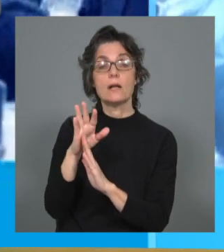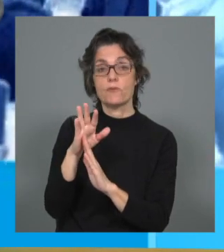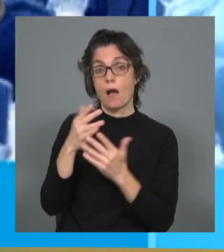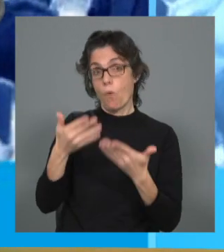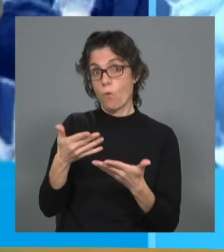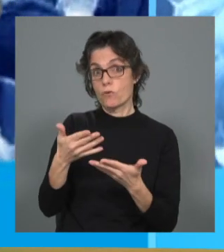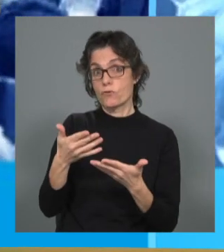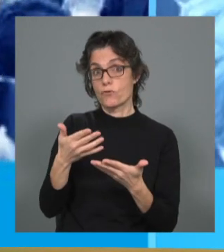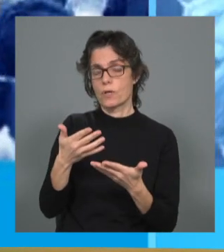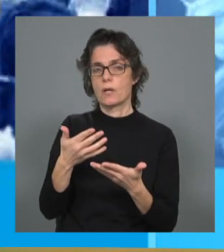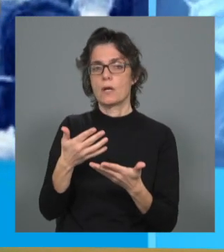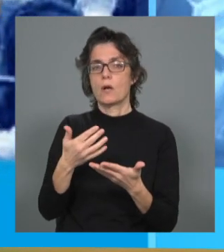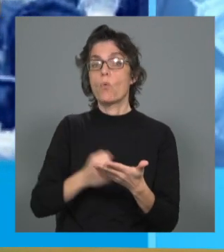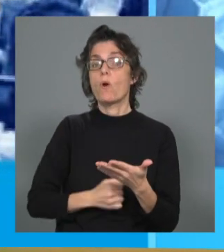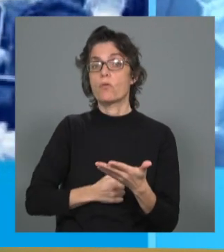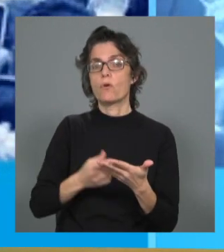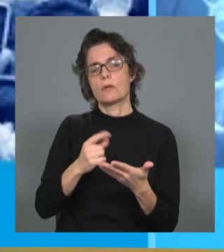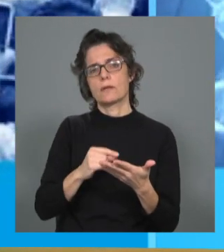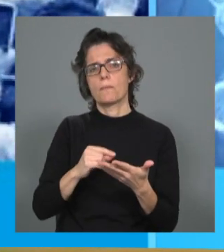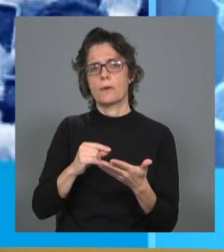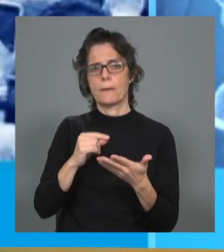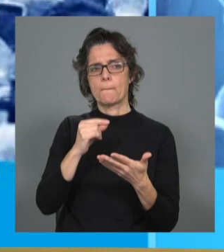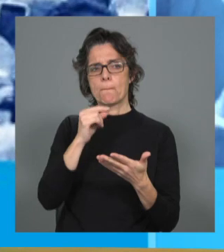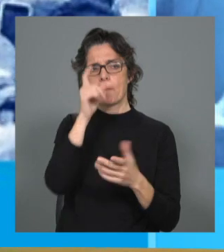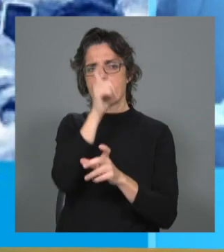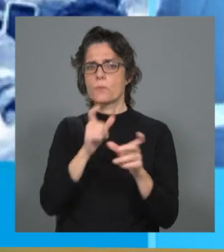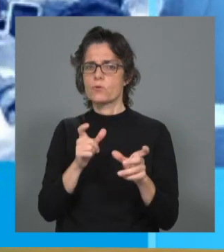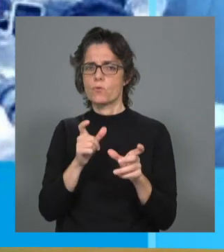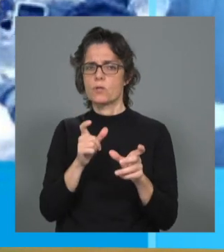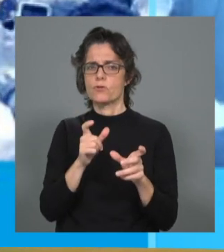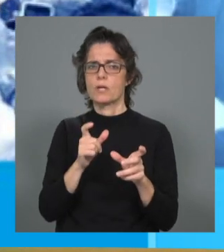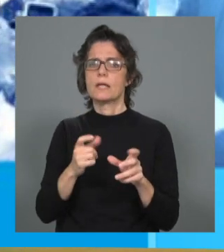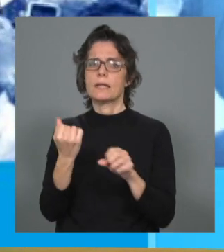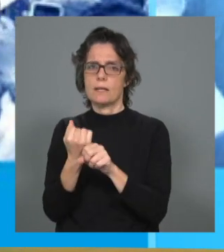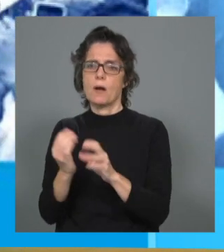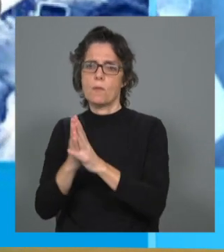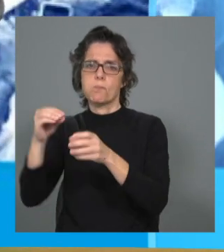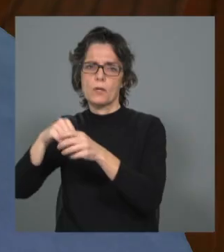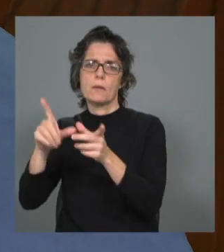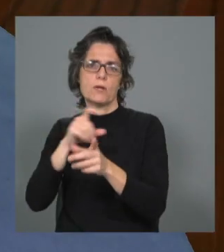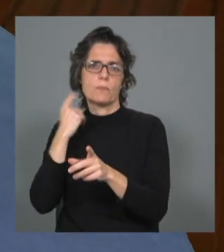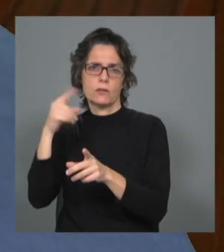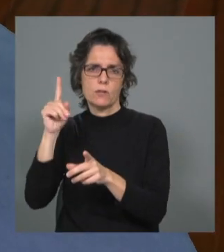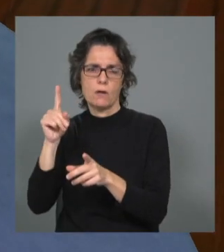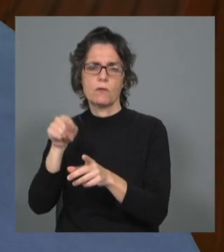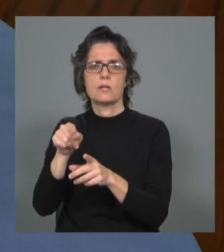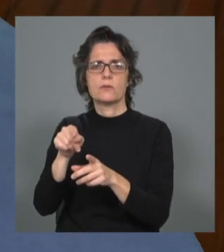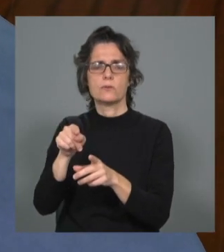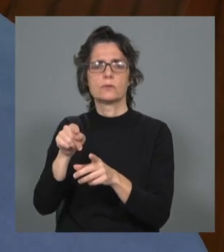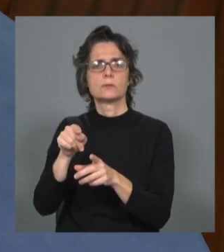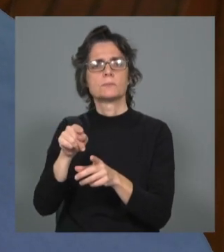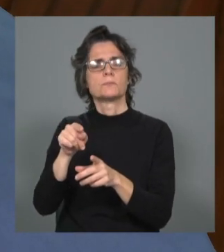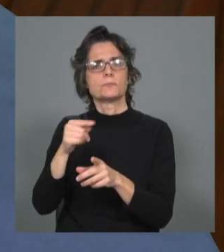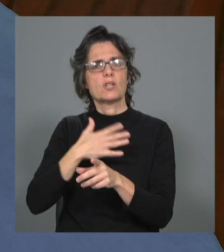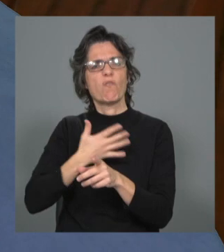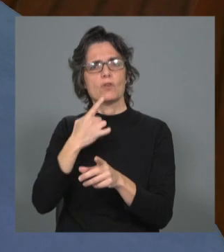católicos e, sobretudo, os leigos foram uma grande força de denúncia dos estrangulamentos a que o chamado Estado Novo tinha